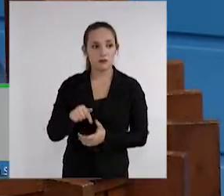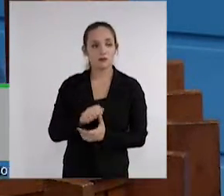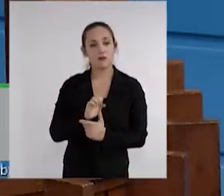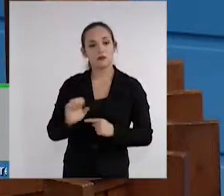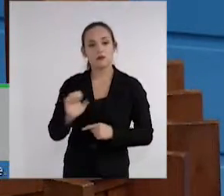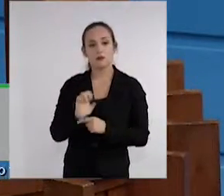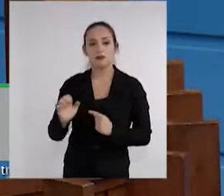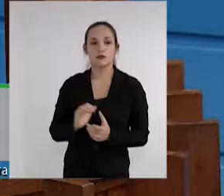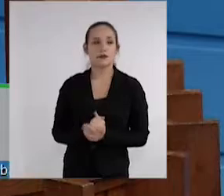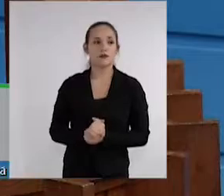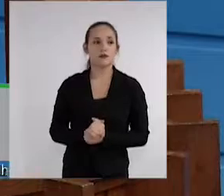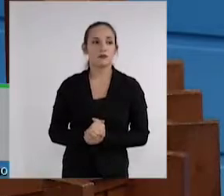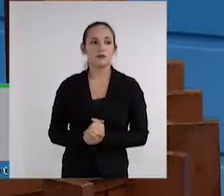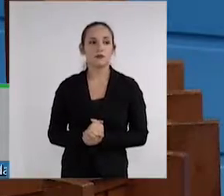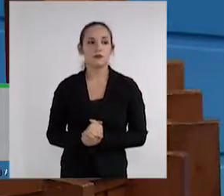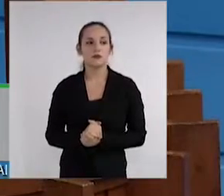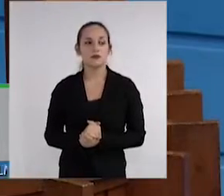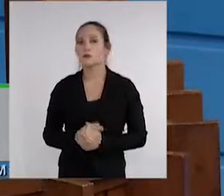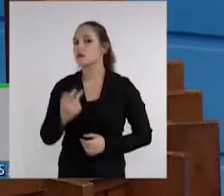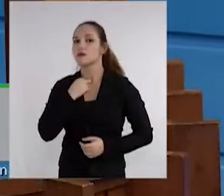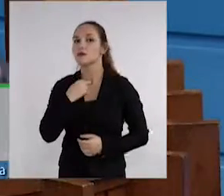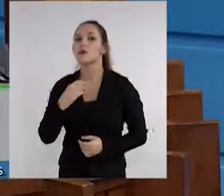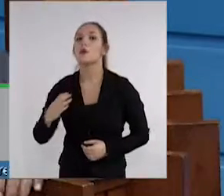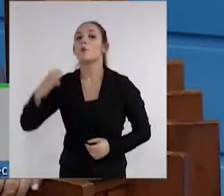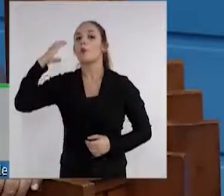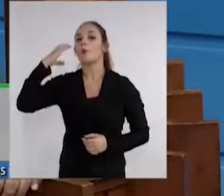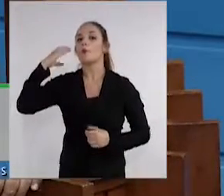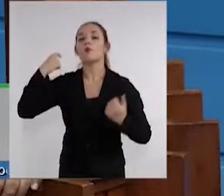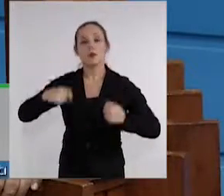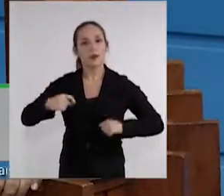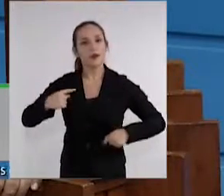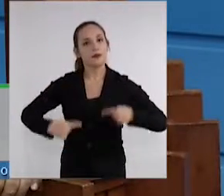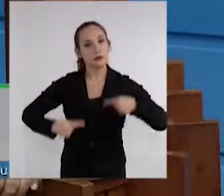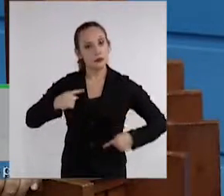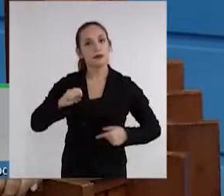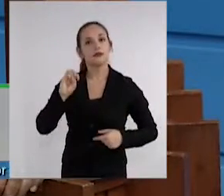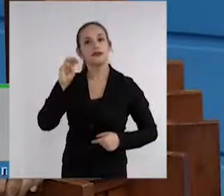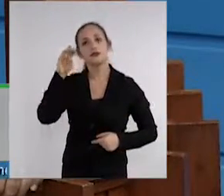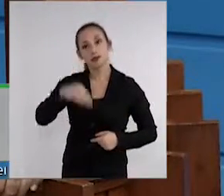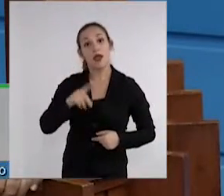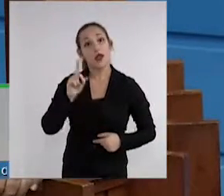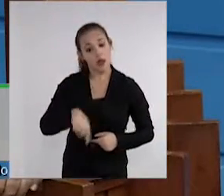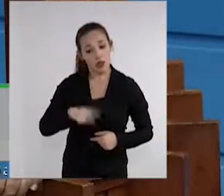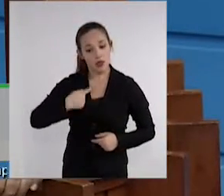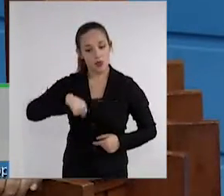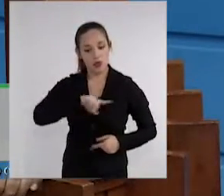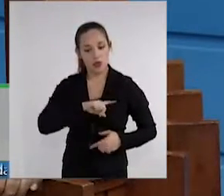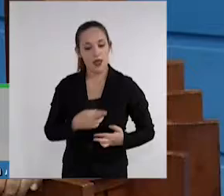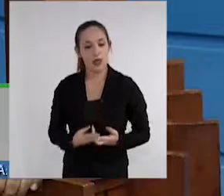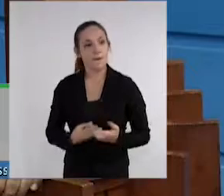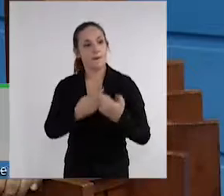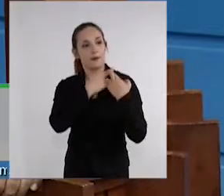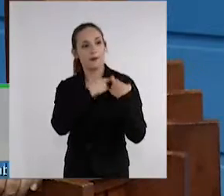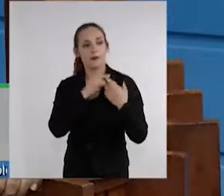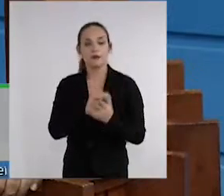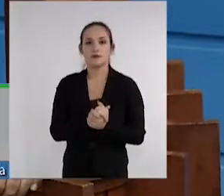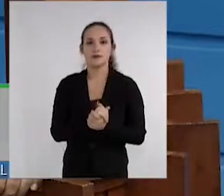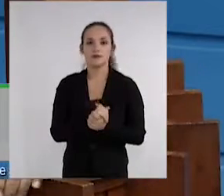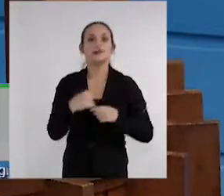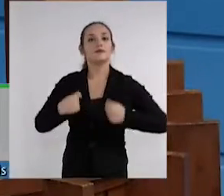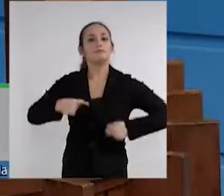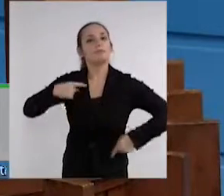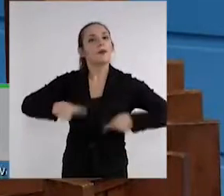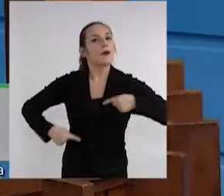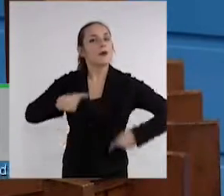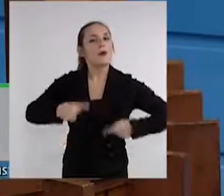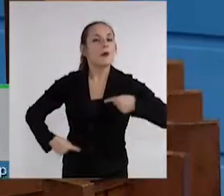não podemos estar ausentes da discussão. Aliás, pelo contrário, é nossa obrigação estarmos